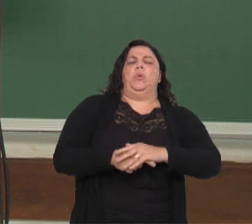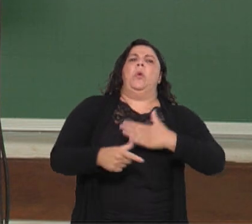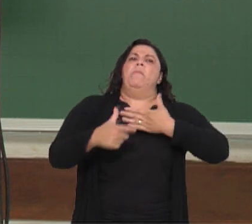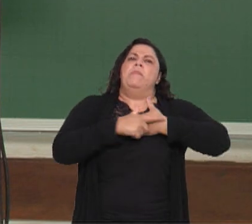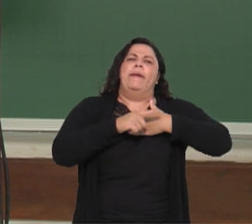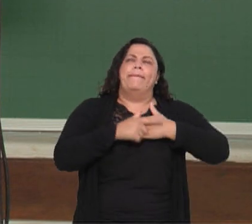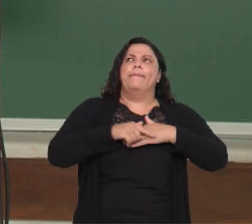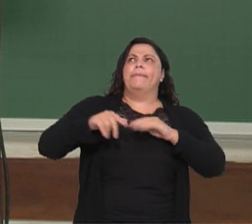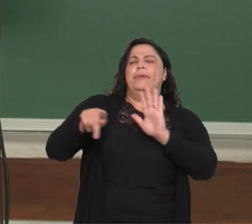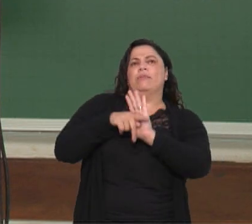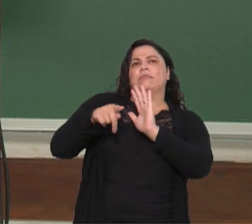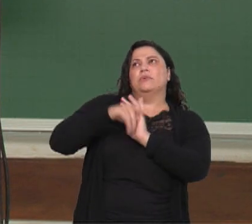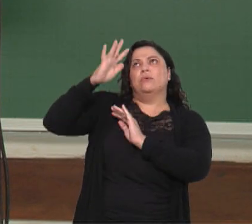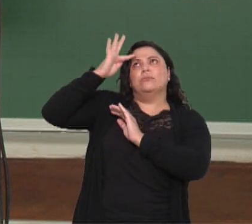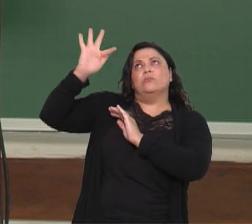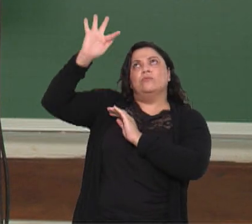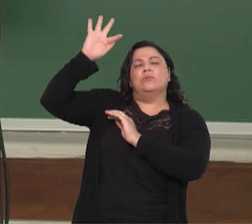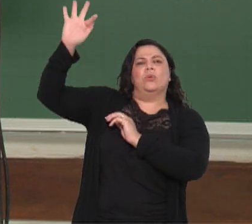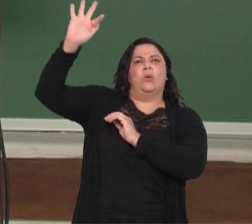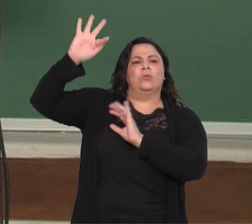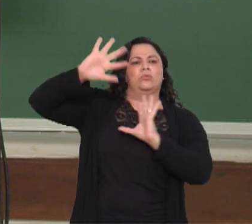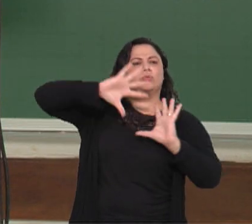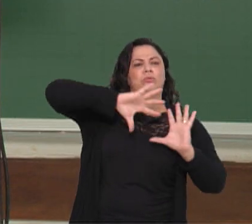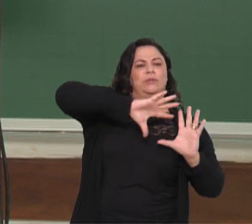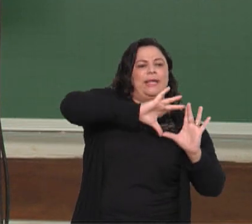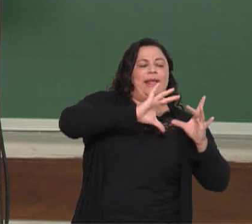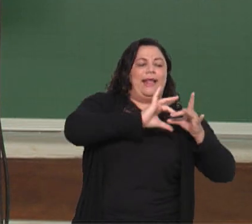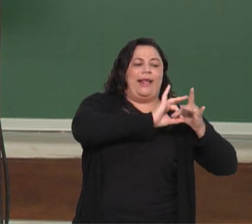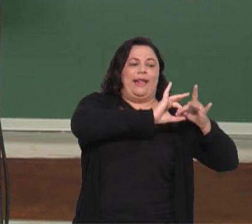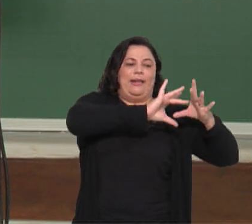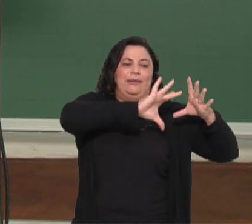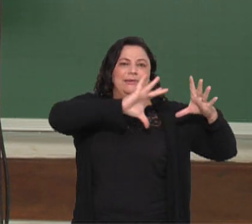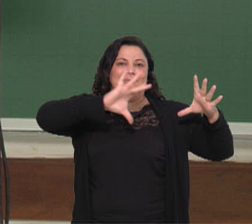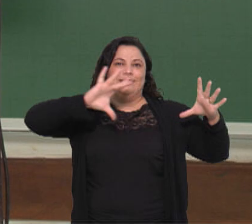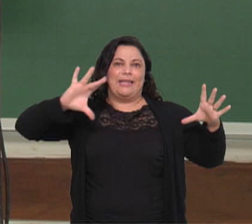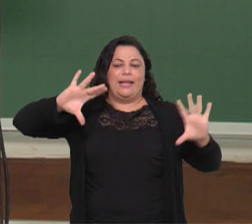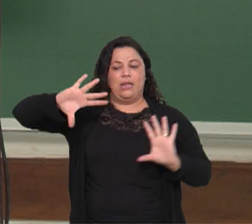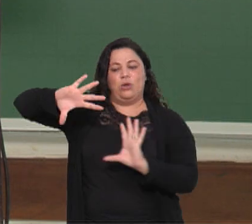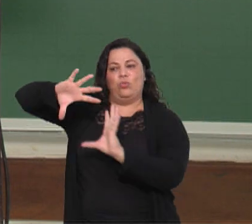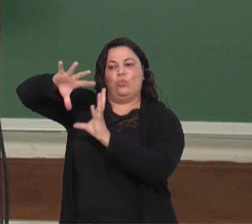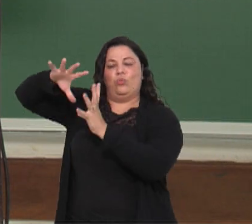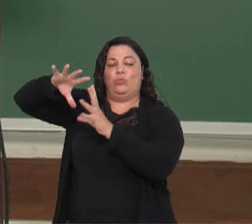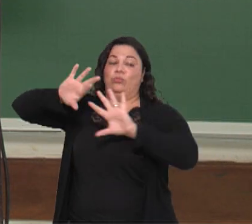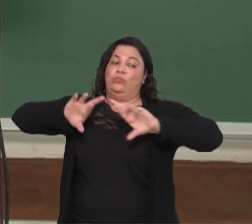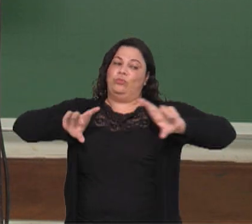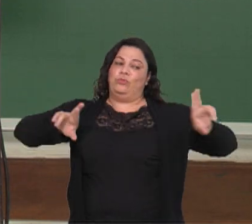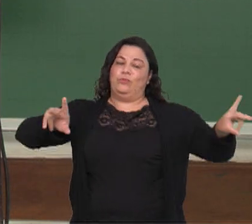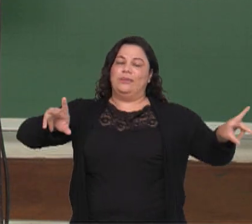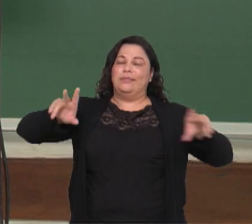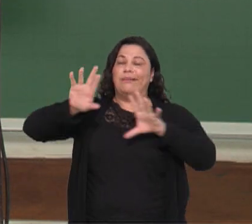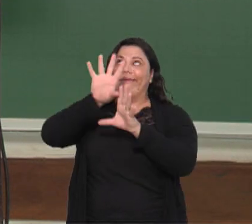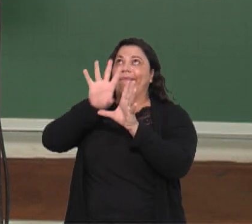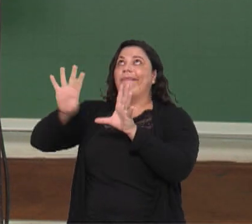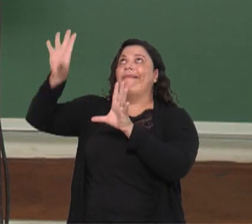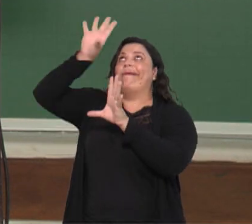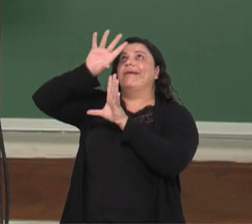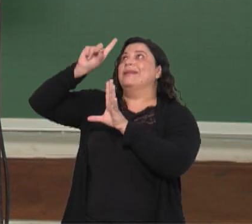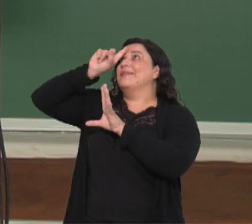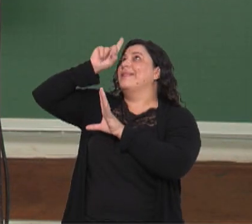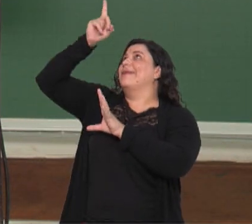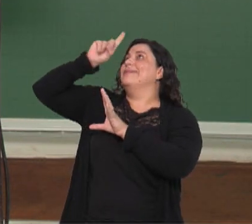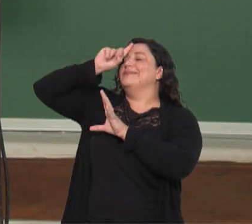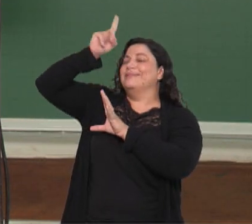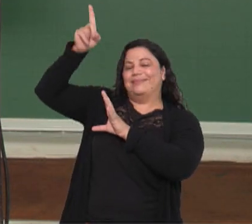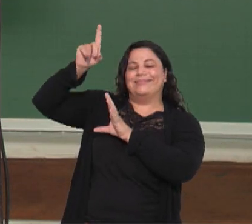desse mundo, né? Não se enganar pelas coisas que encontramos aqui e ascender a esse mundo inteligível